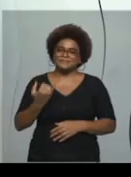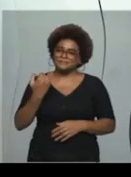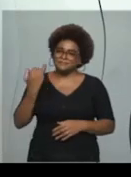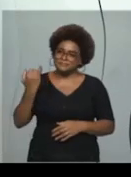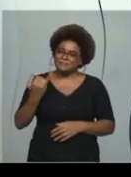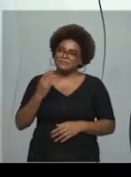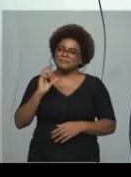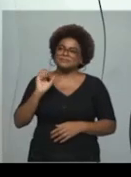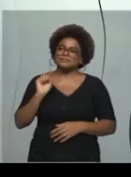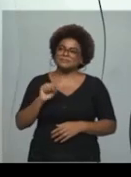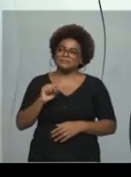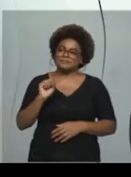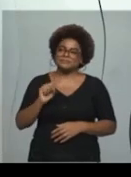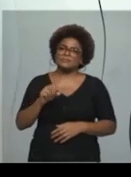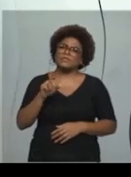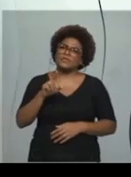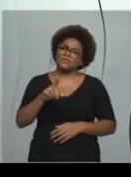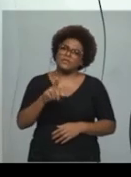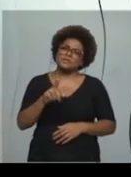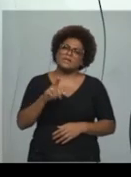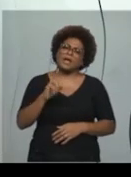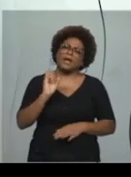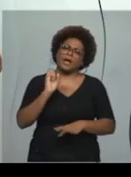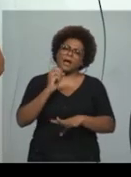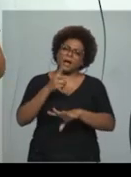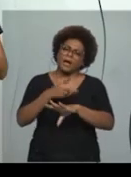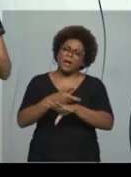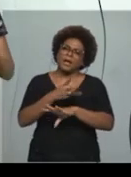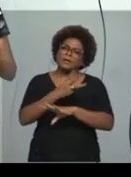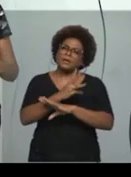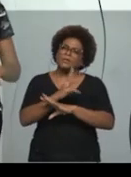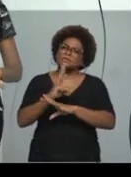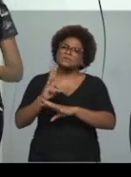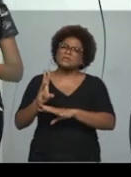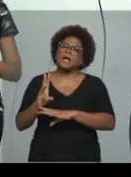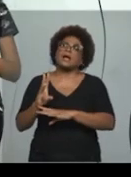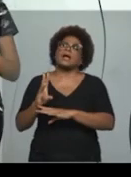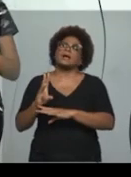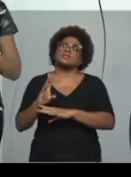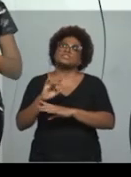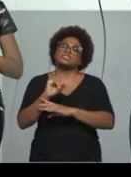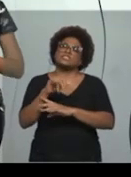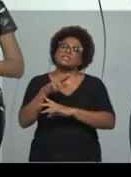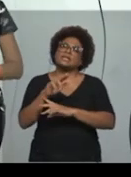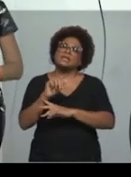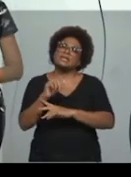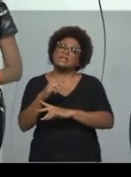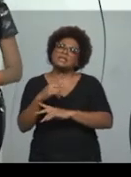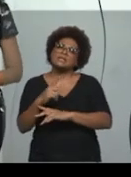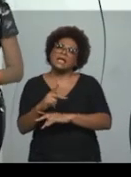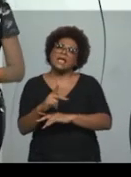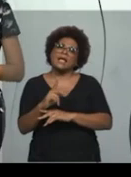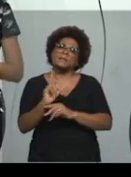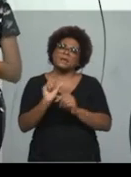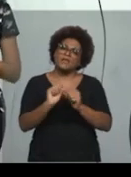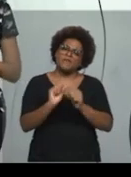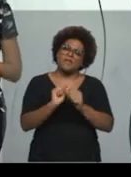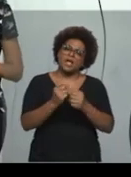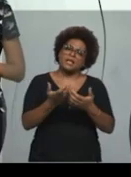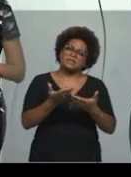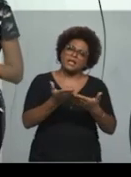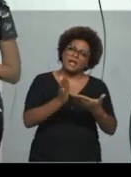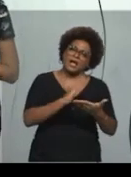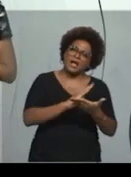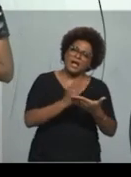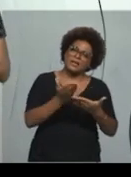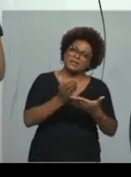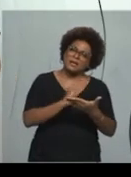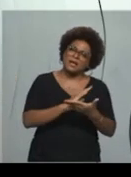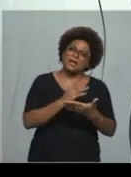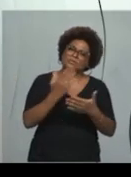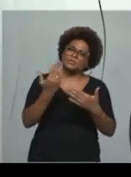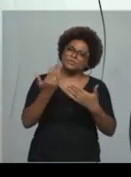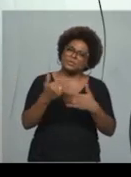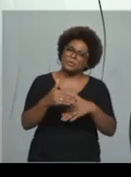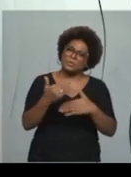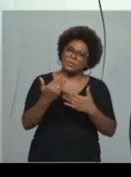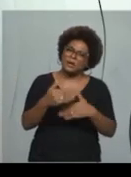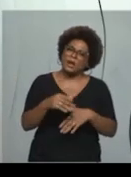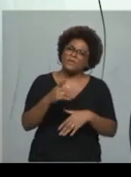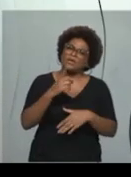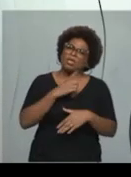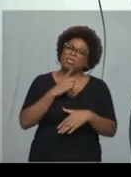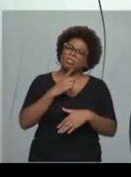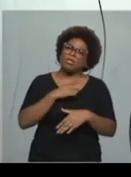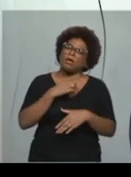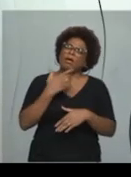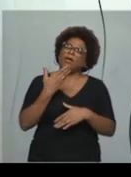vá, baixe esses cadernos de prova, realize essas provas. Tenham mesmo essa